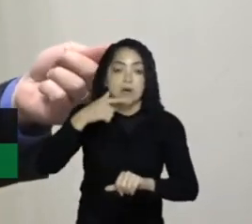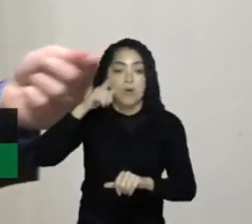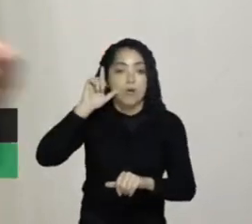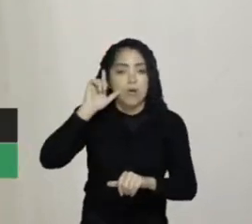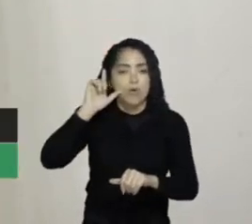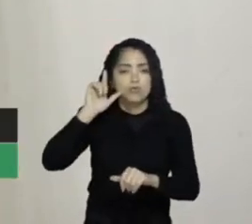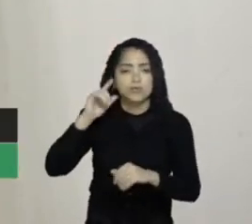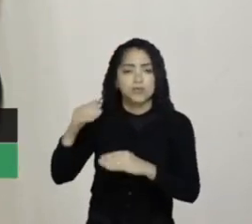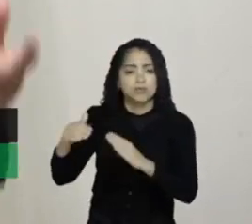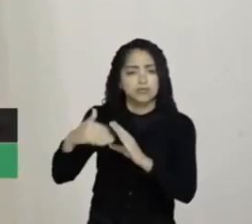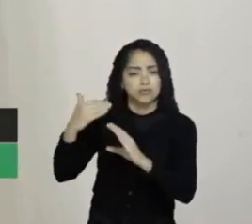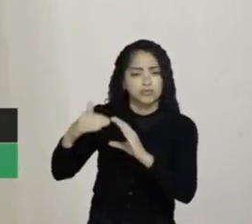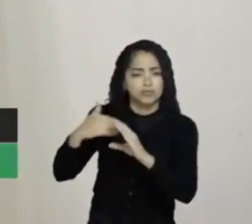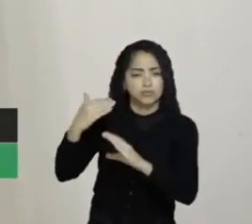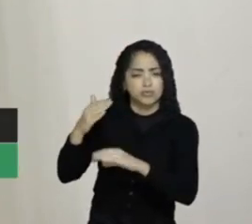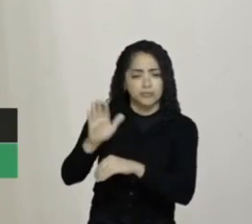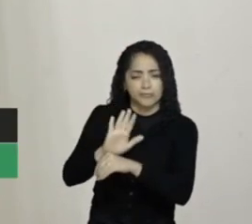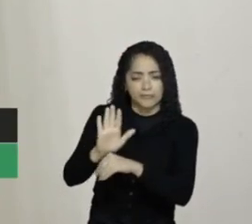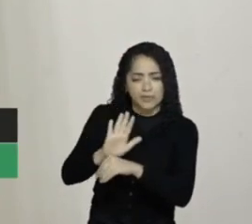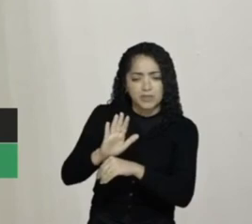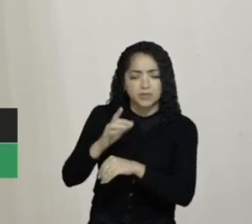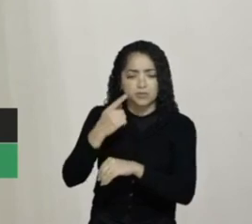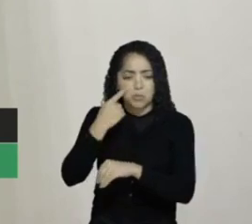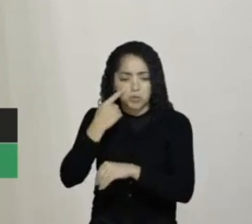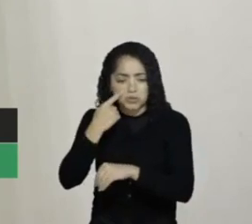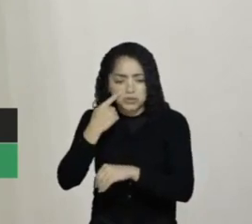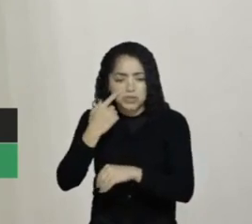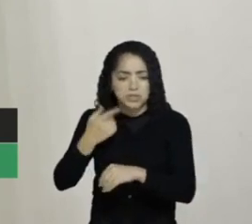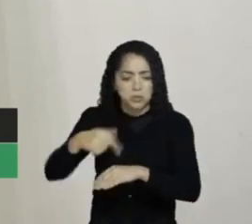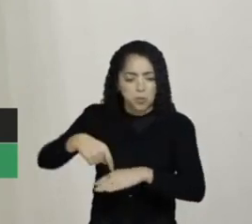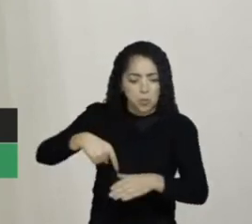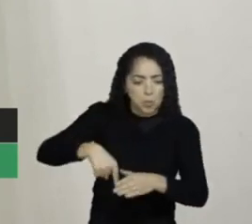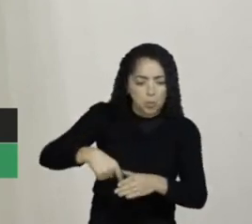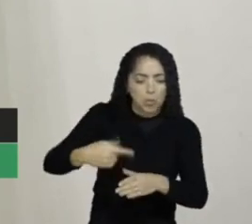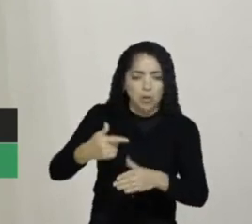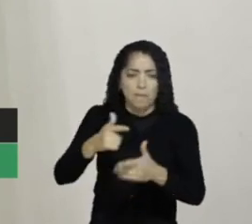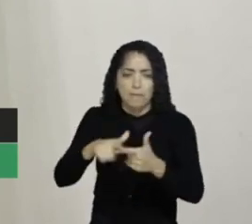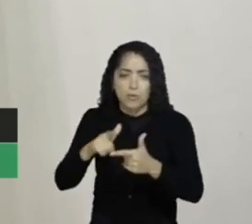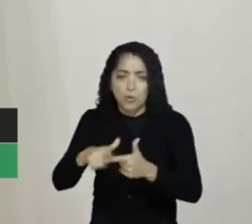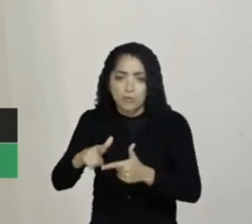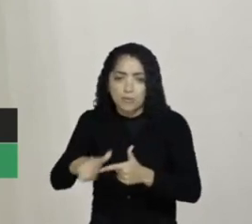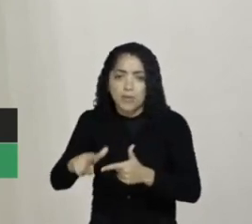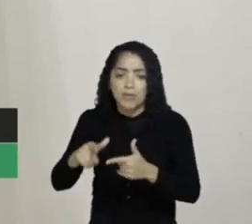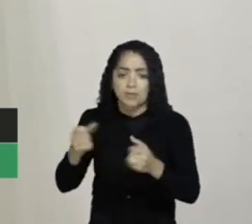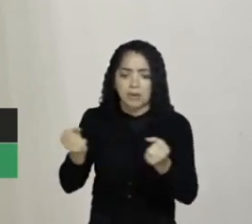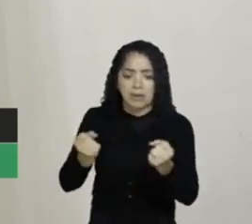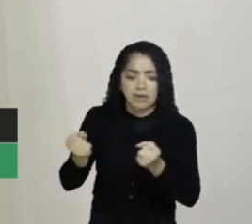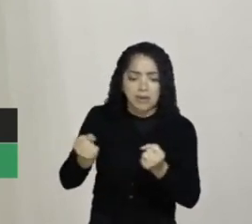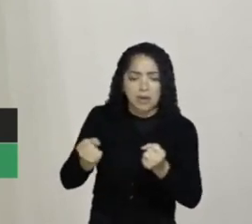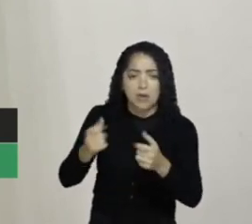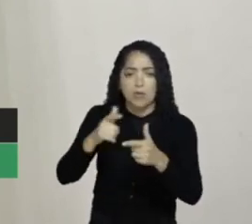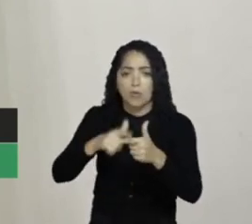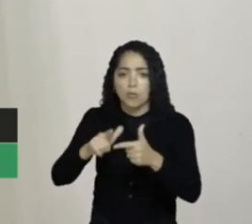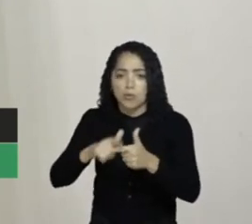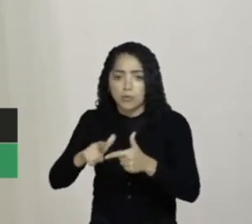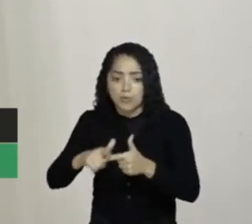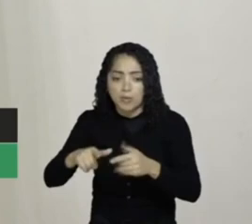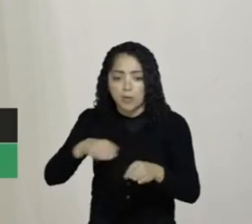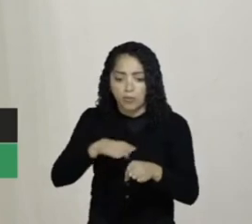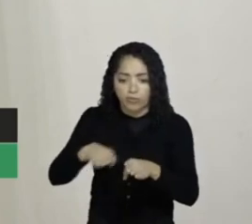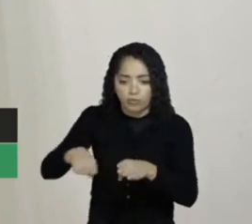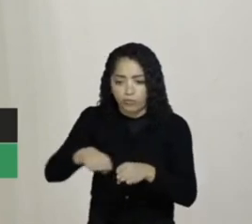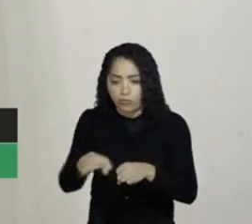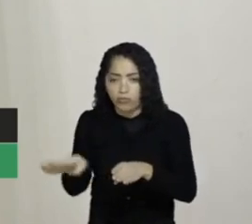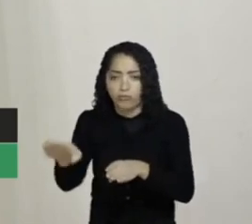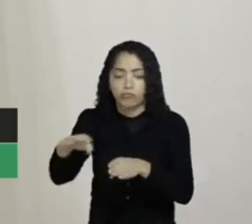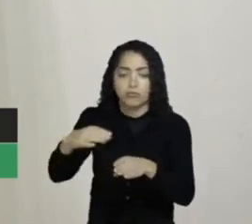vídeos de trechos de rodovias rodovias estaduais com carros atolados com veículos que saíram da pista por conta